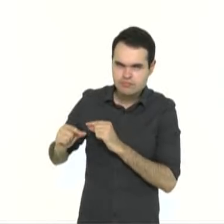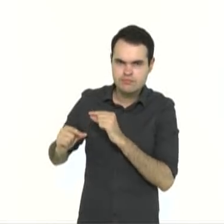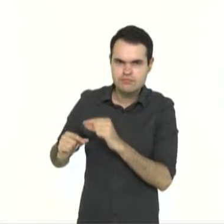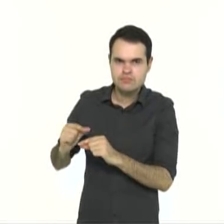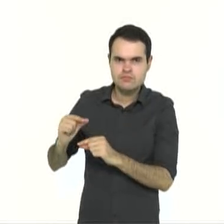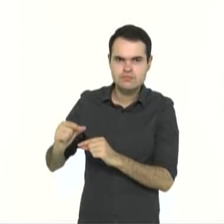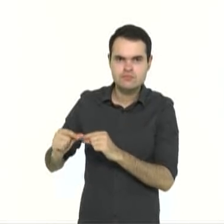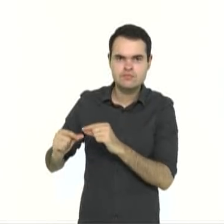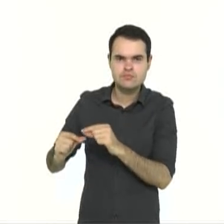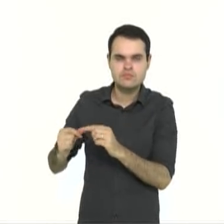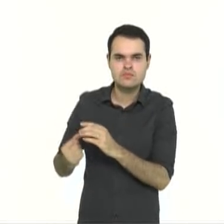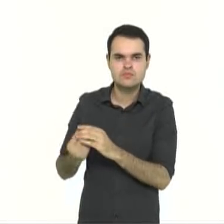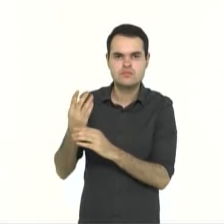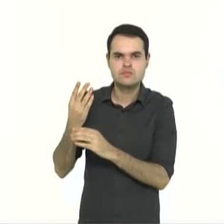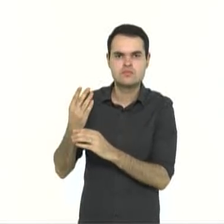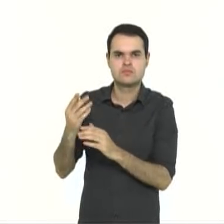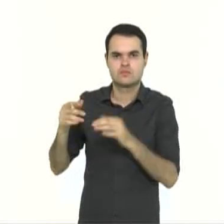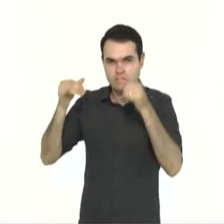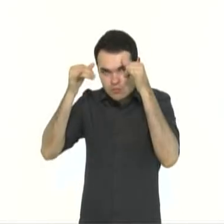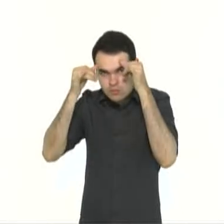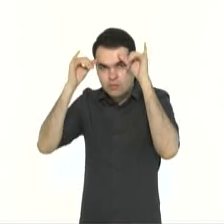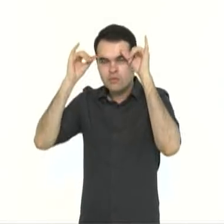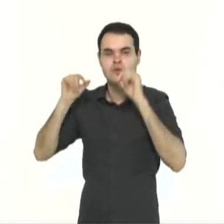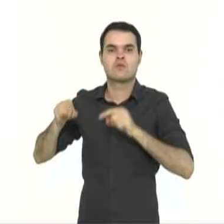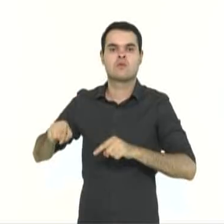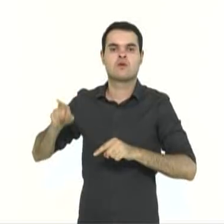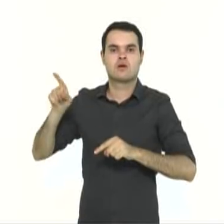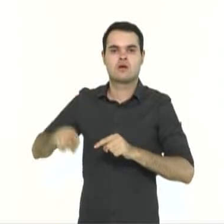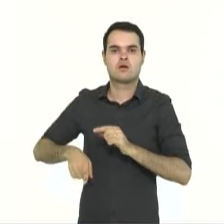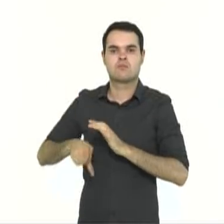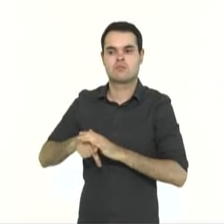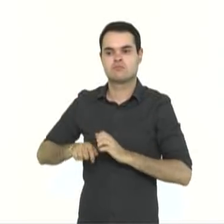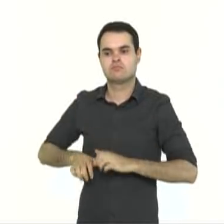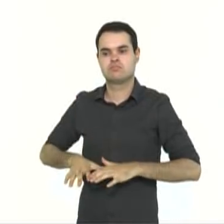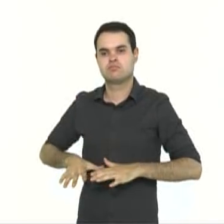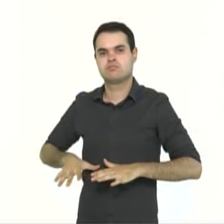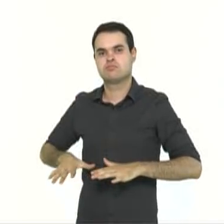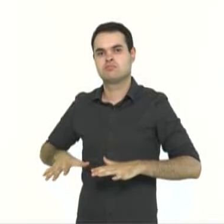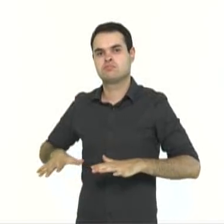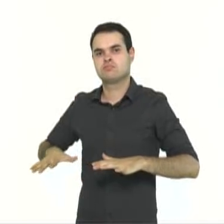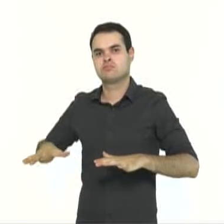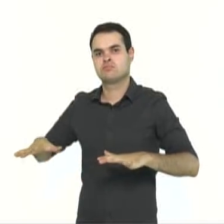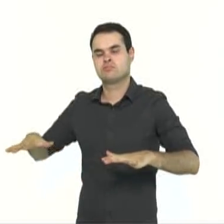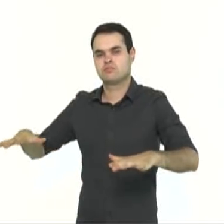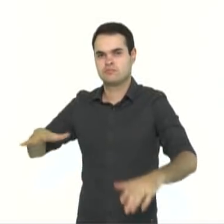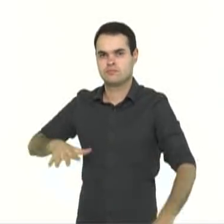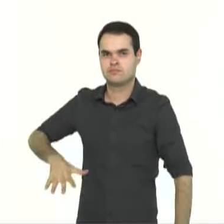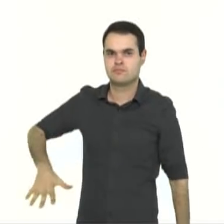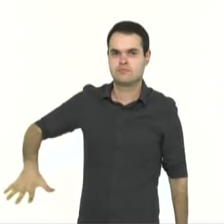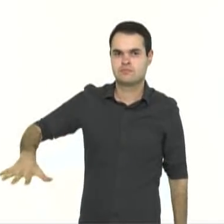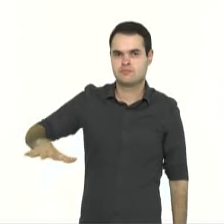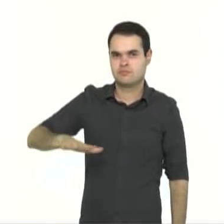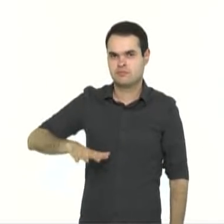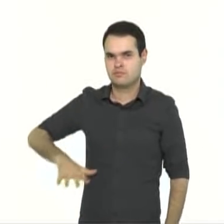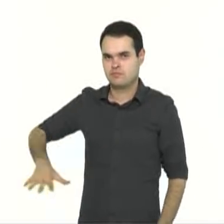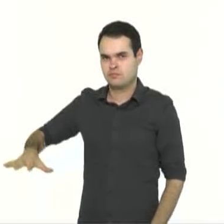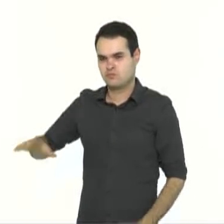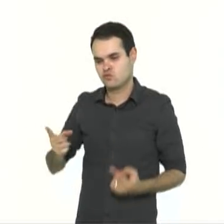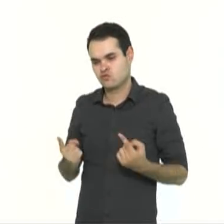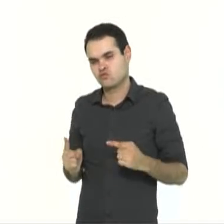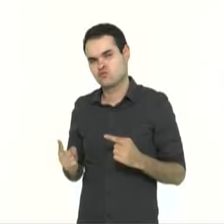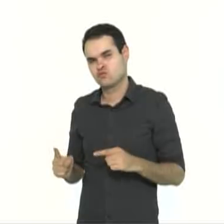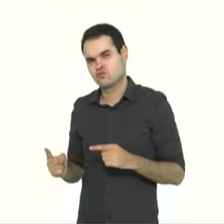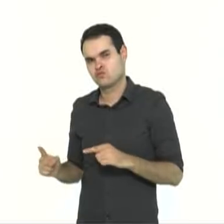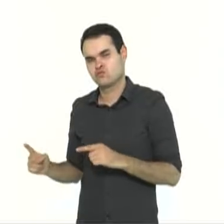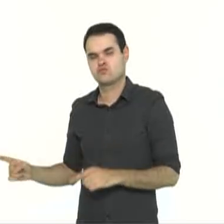a criação dos bovinos foi se alastrando extensivamente para as áreas do interior,